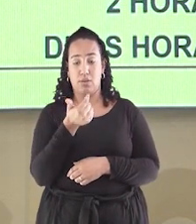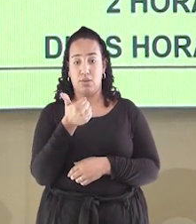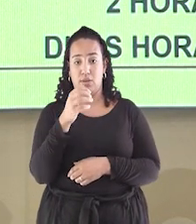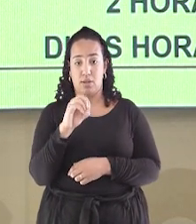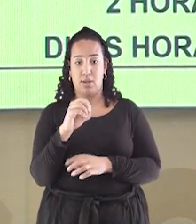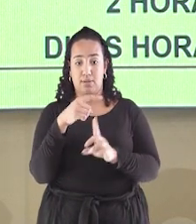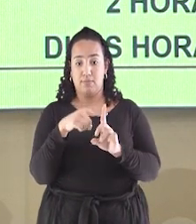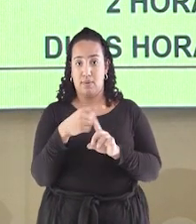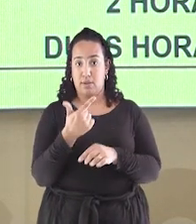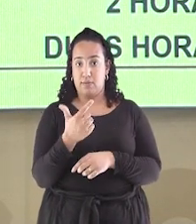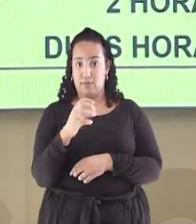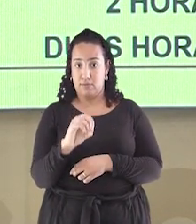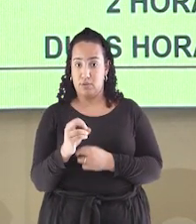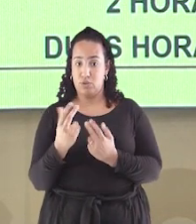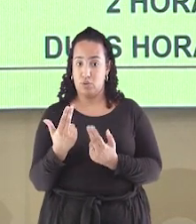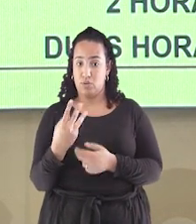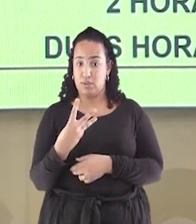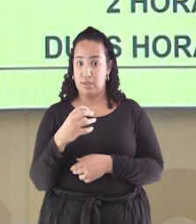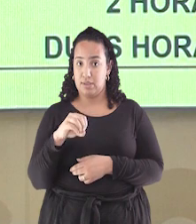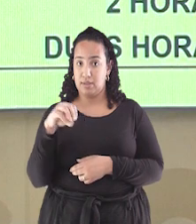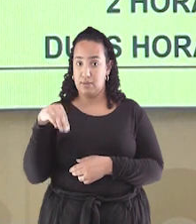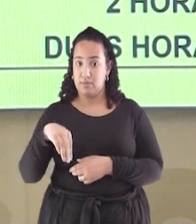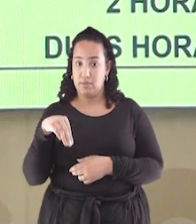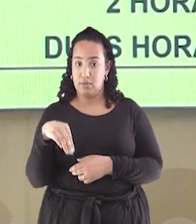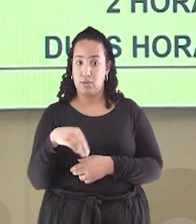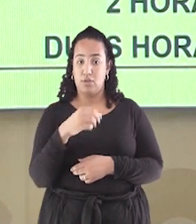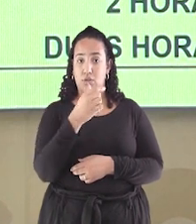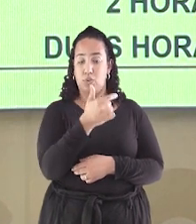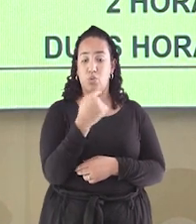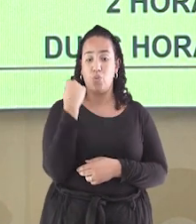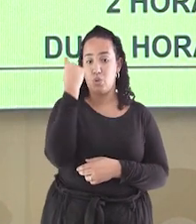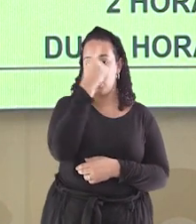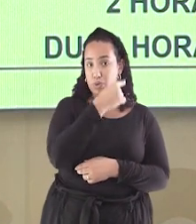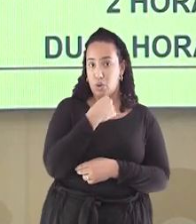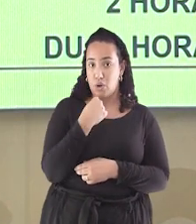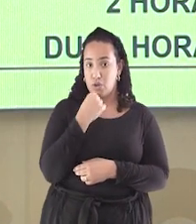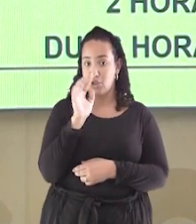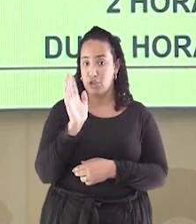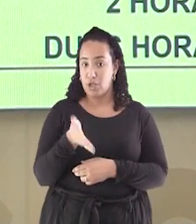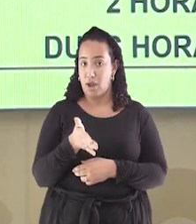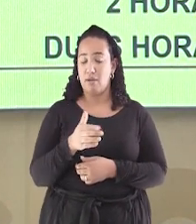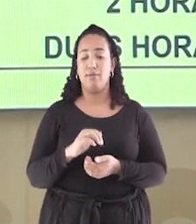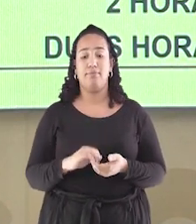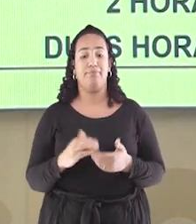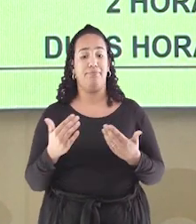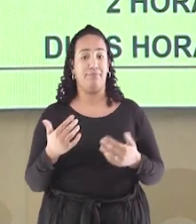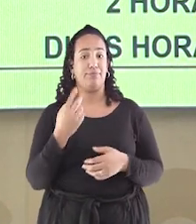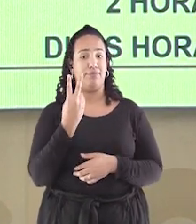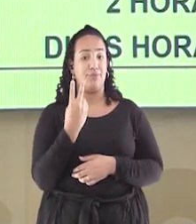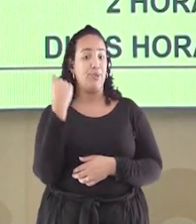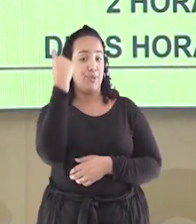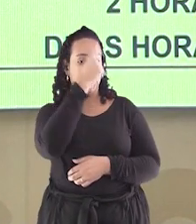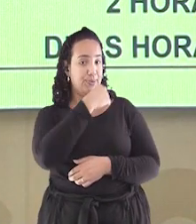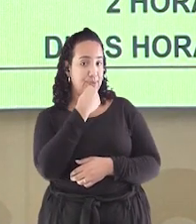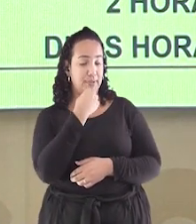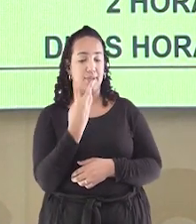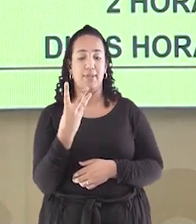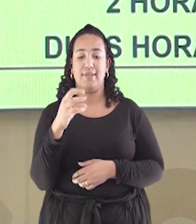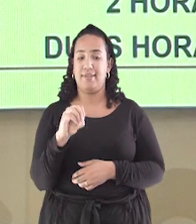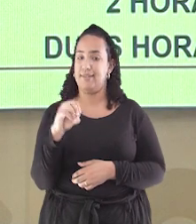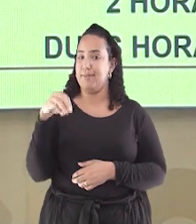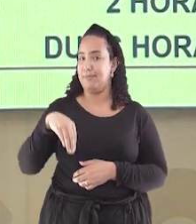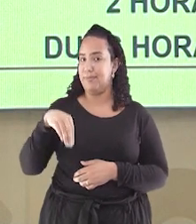mais 20 minutos, 30 minutos. E as 2 horas que eu já tinha. Então, 2 horas e 30